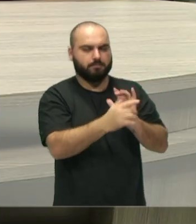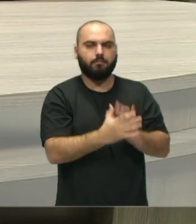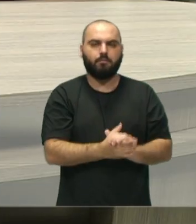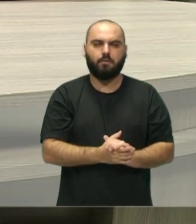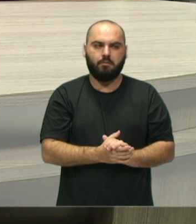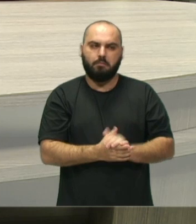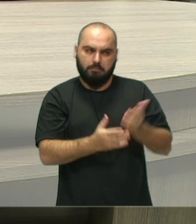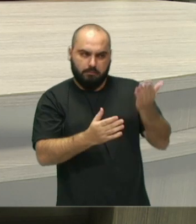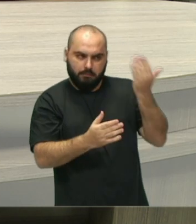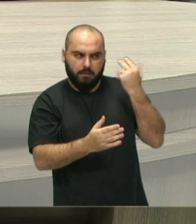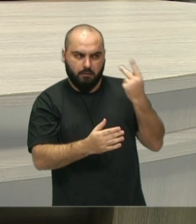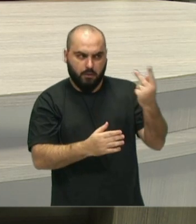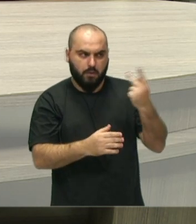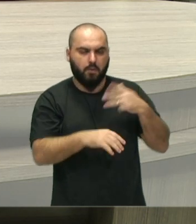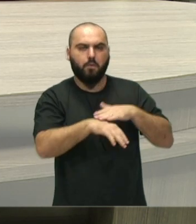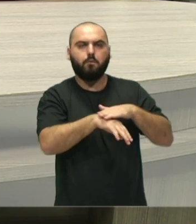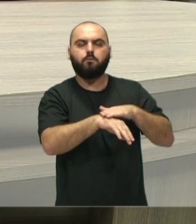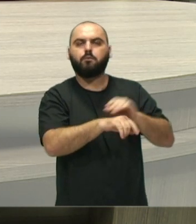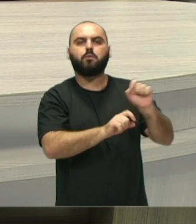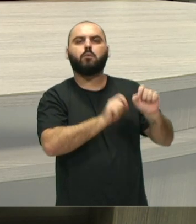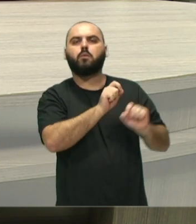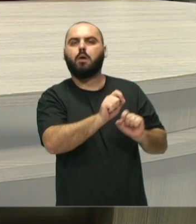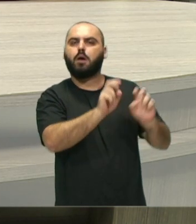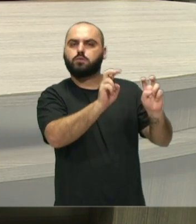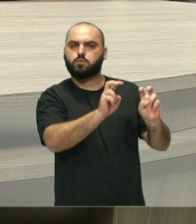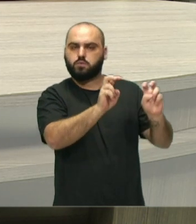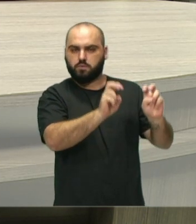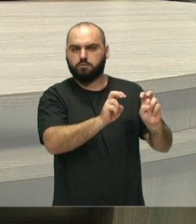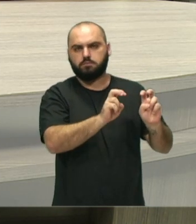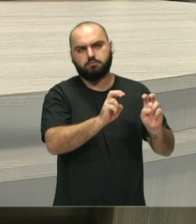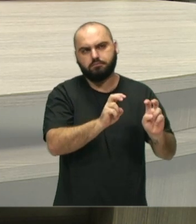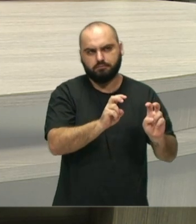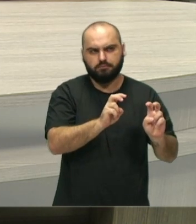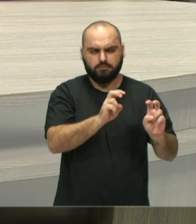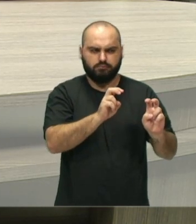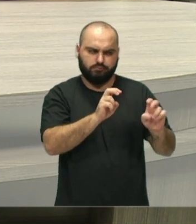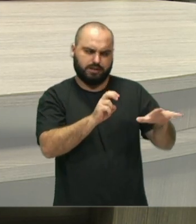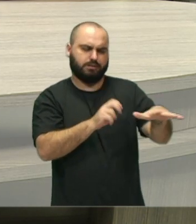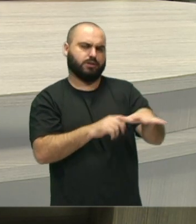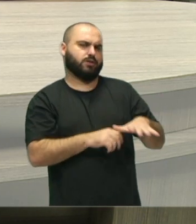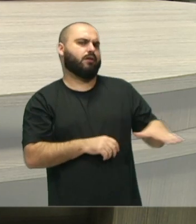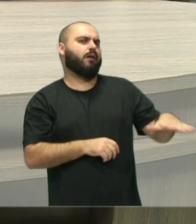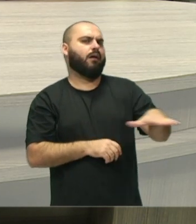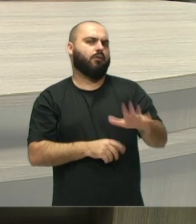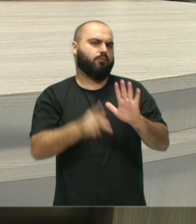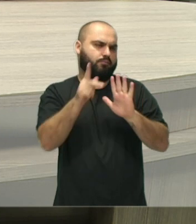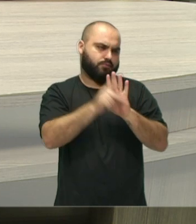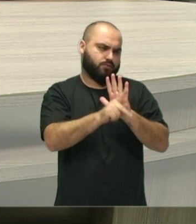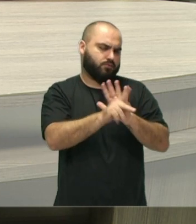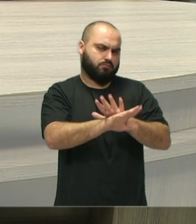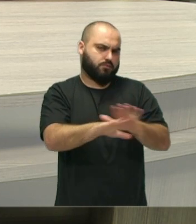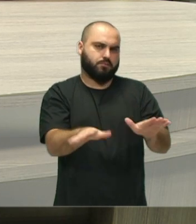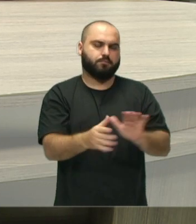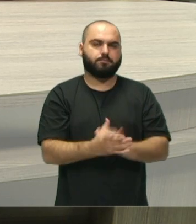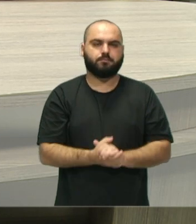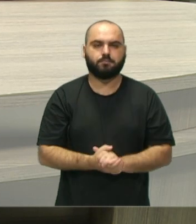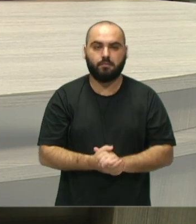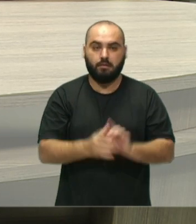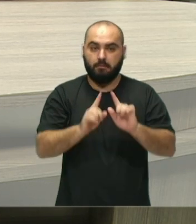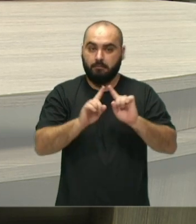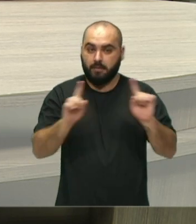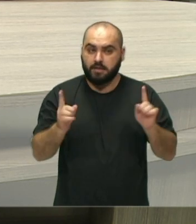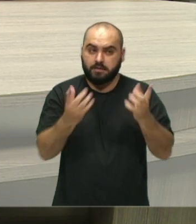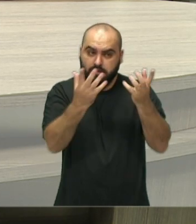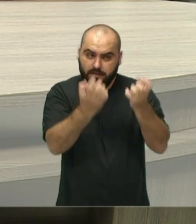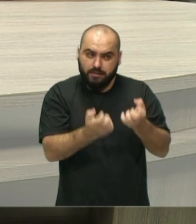no primeiro bloco a falar de forma mais genérica sobre os projetos. Mas eu